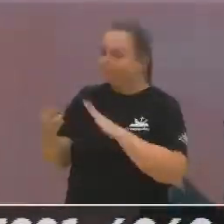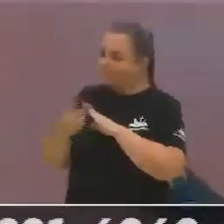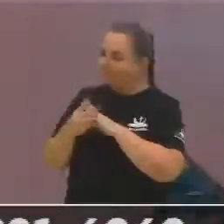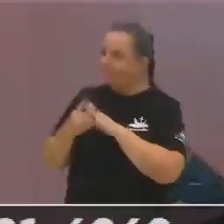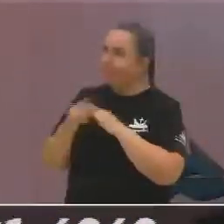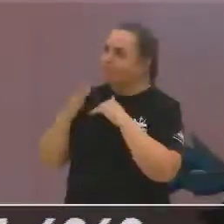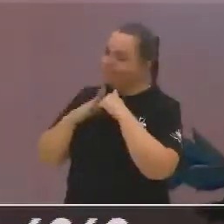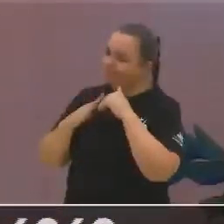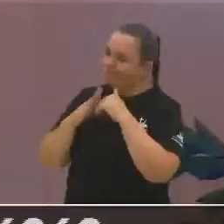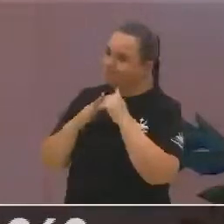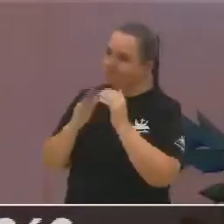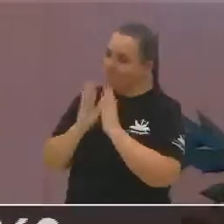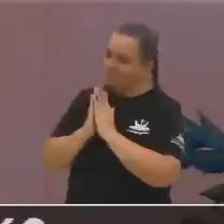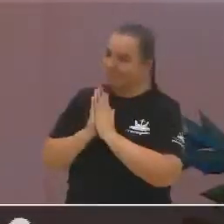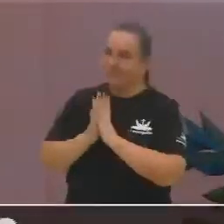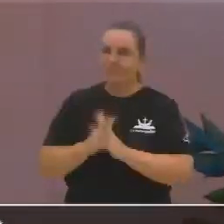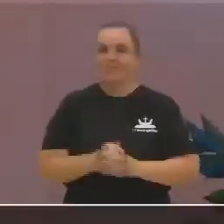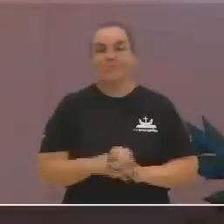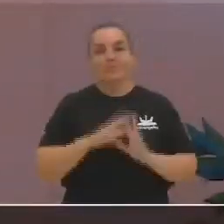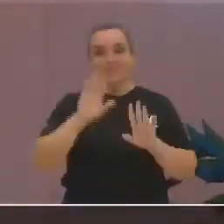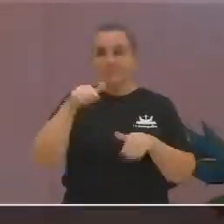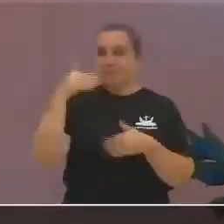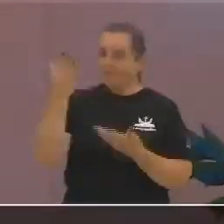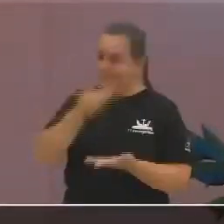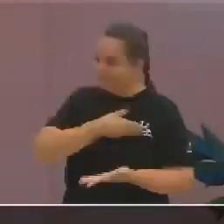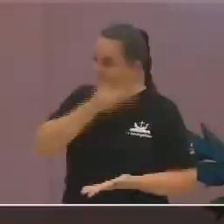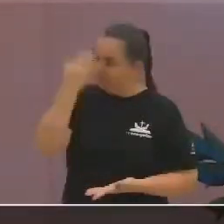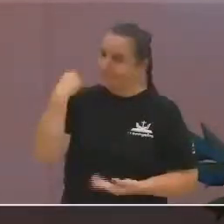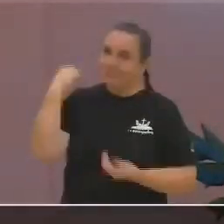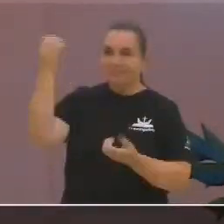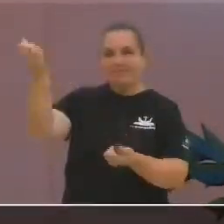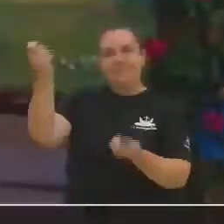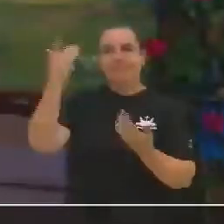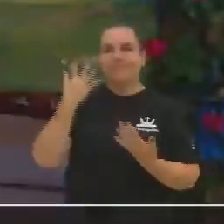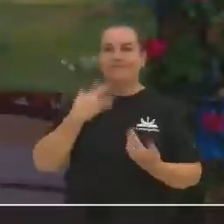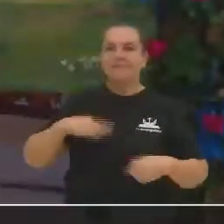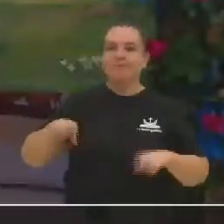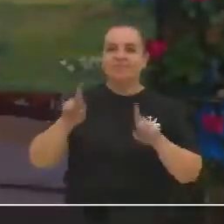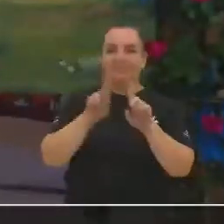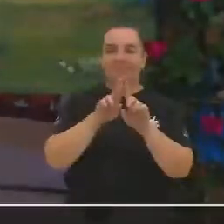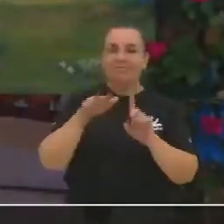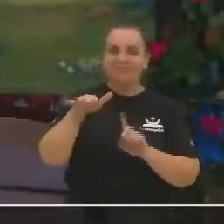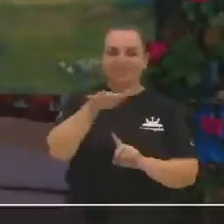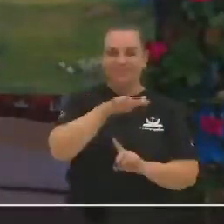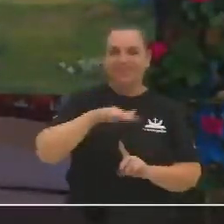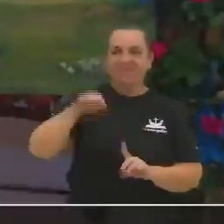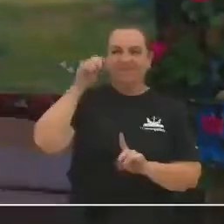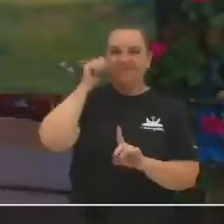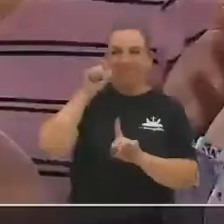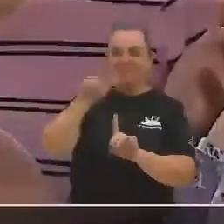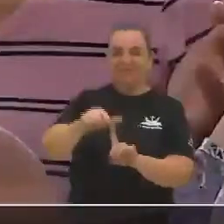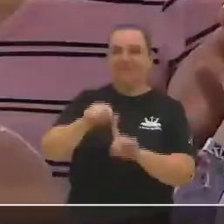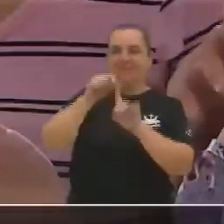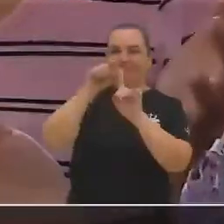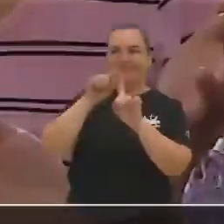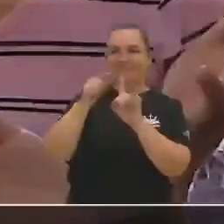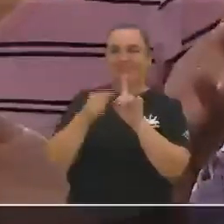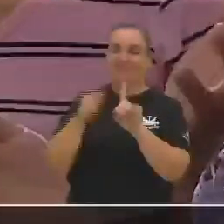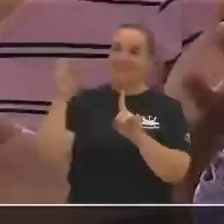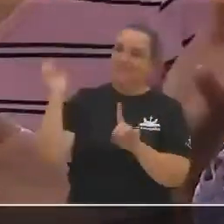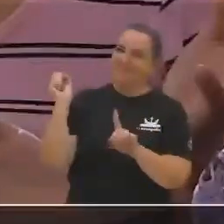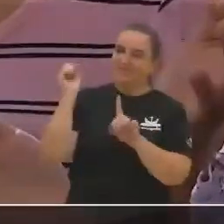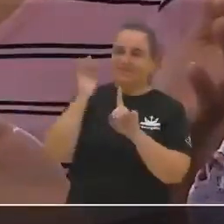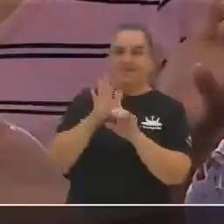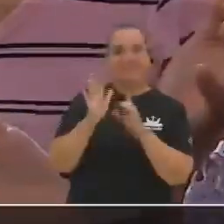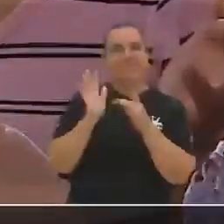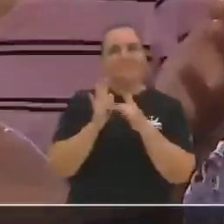o consolo. Amém. Ave Maria, cheia de graça, o Senhor é convosco. Bendita sois vós